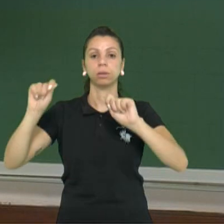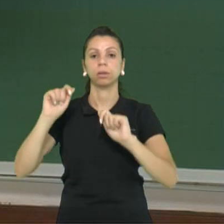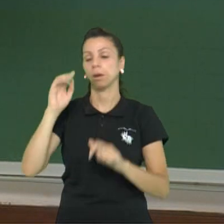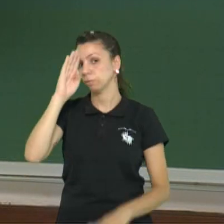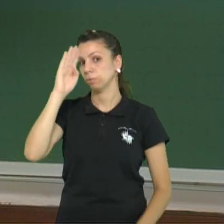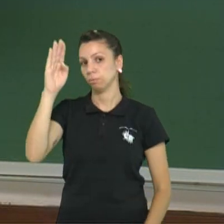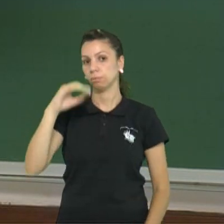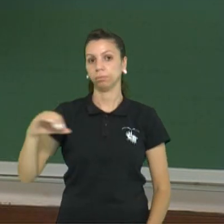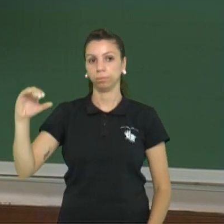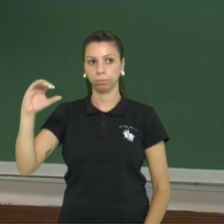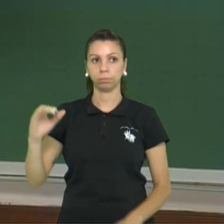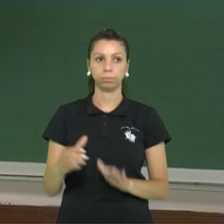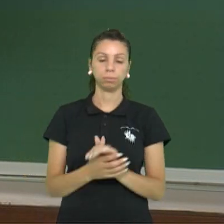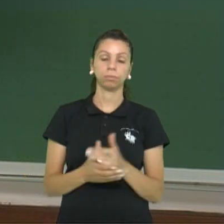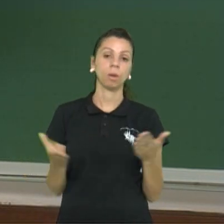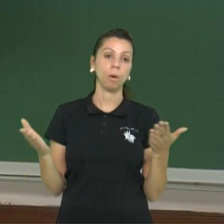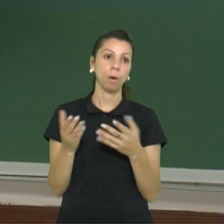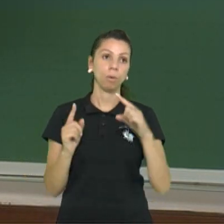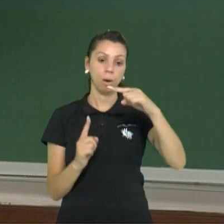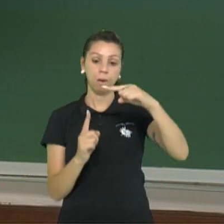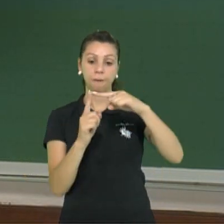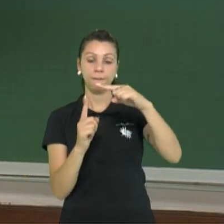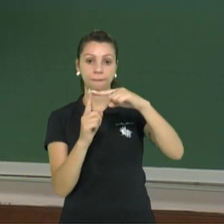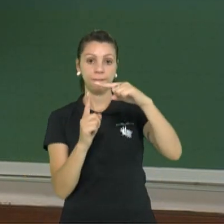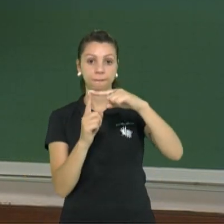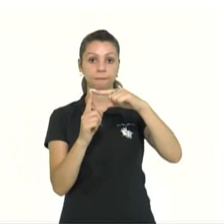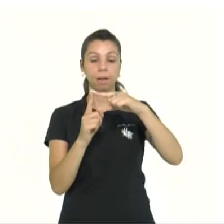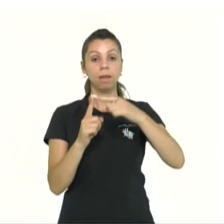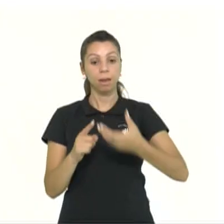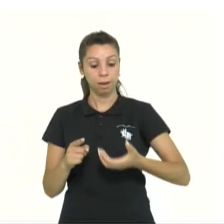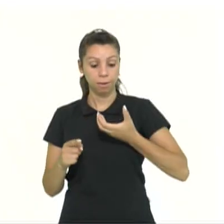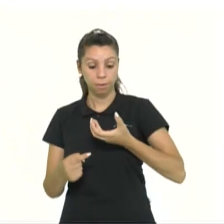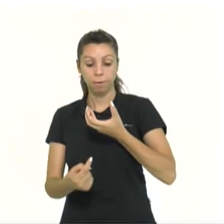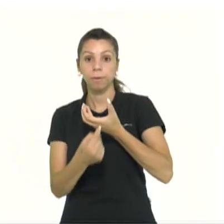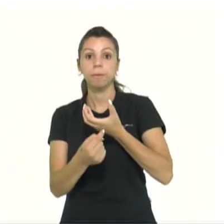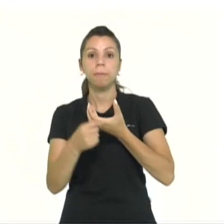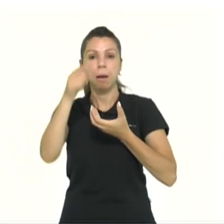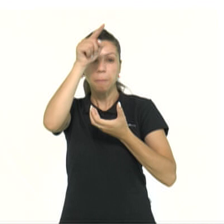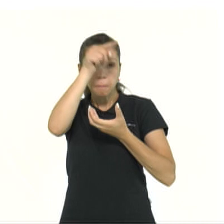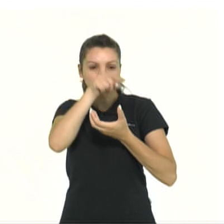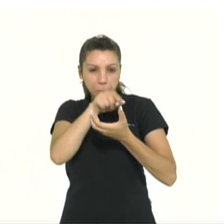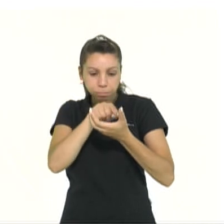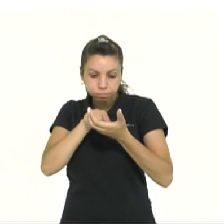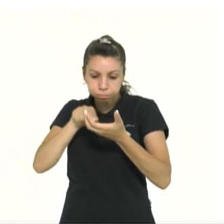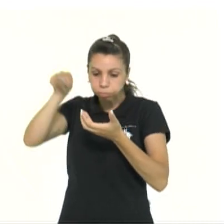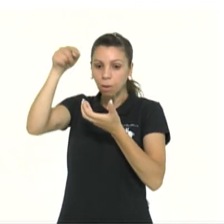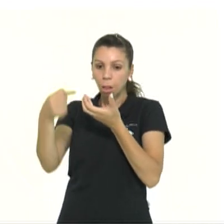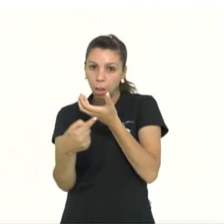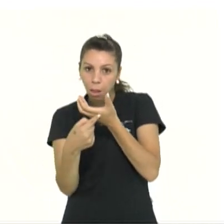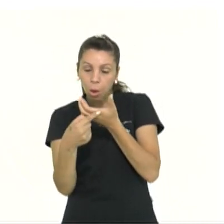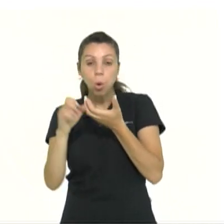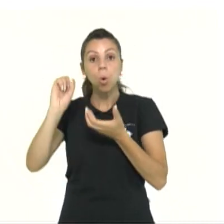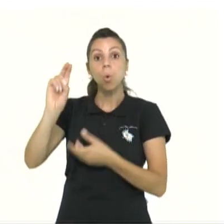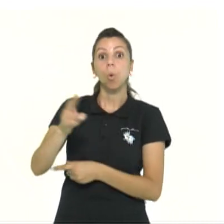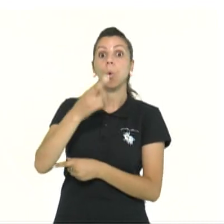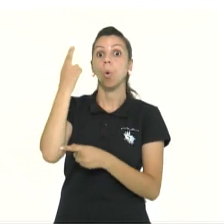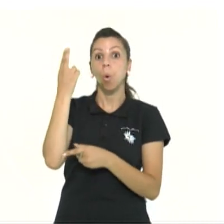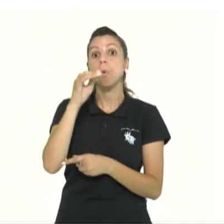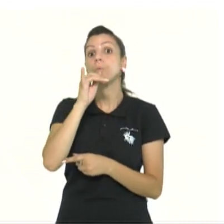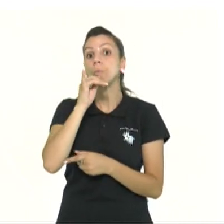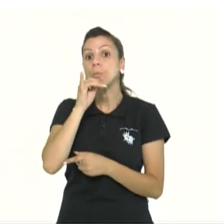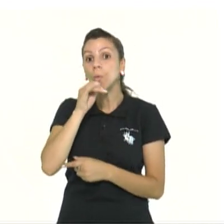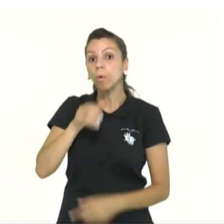que era ou o ponto mais baixo, né? O vértice é o ponto mais baixo, ou o ponto mais alto. Isso